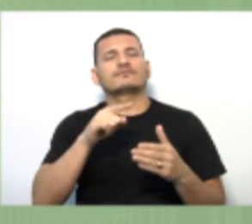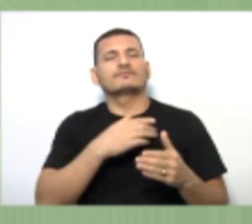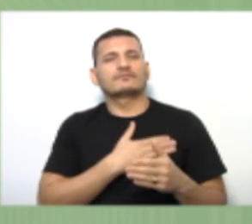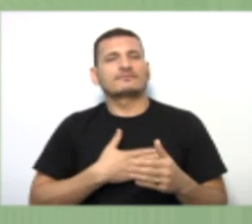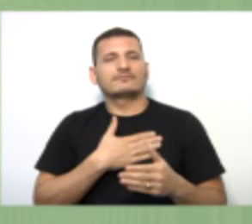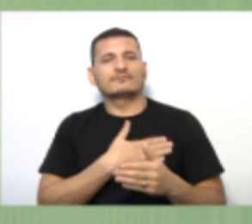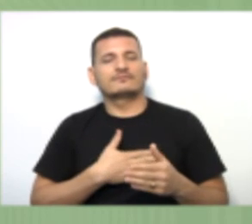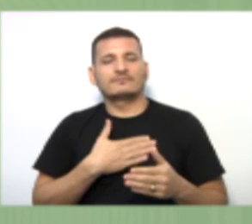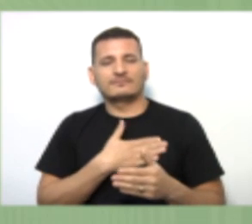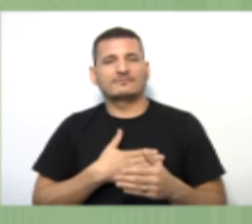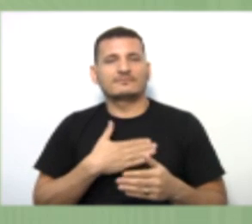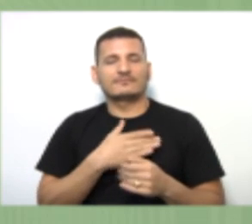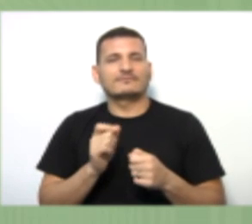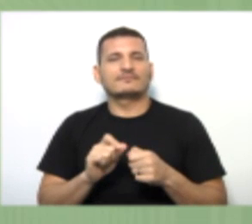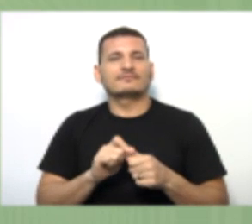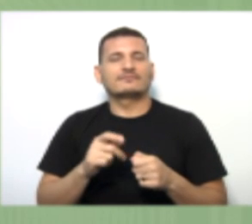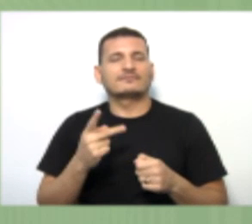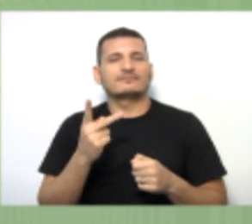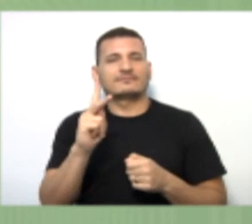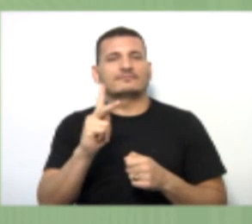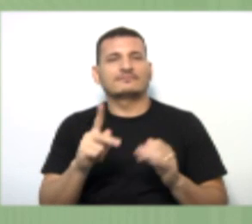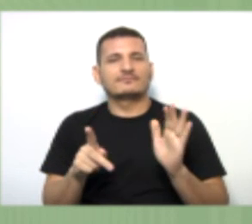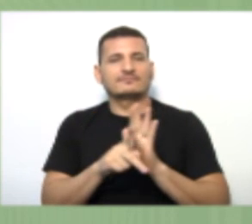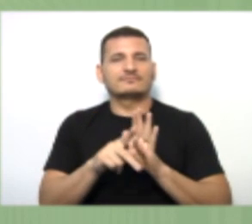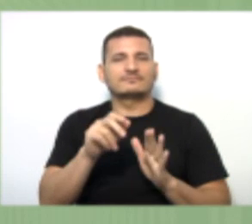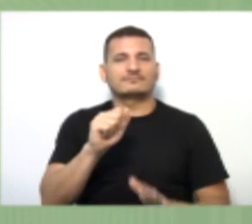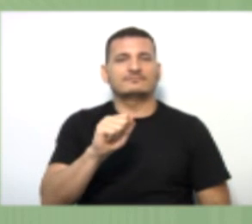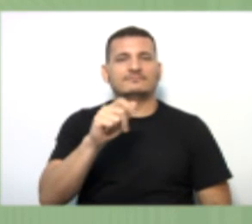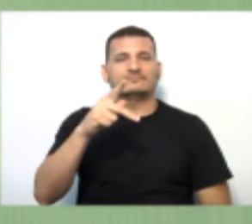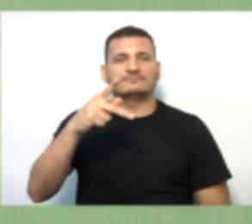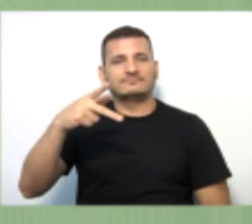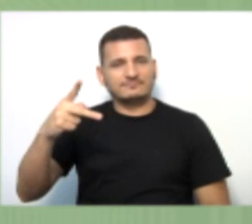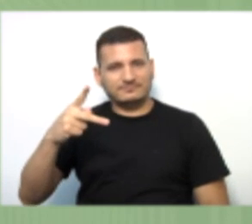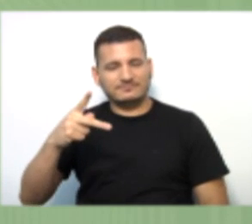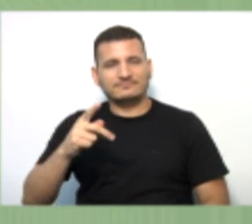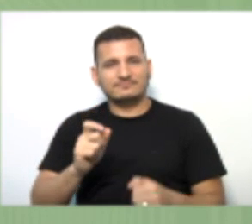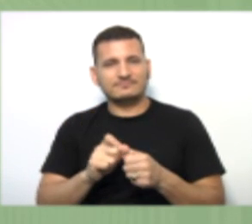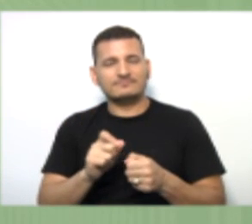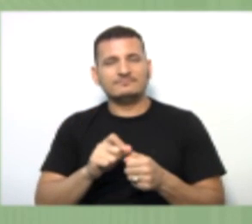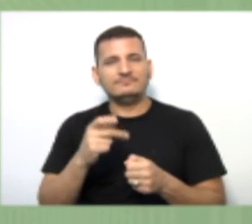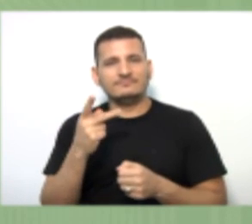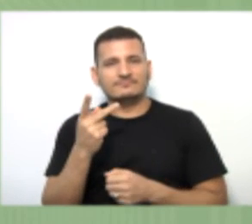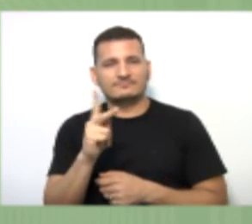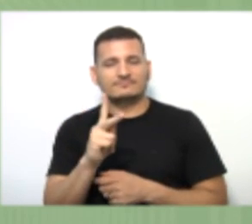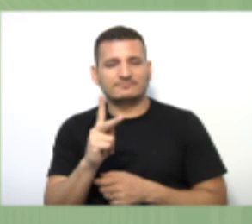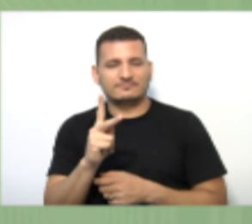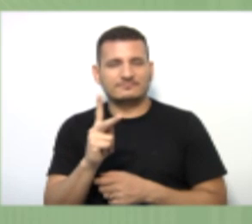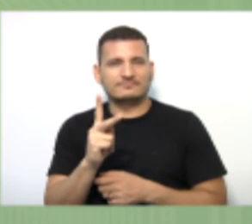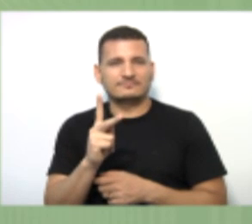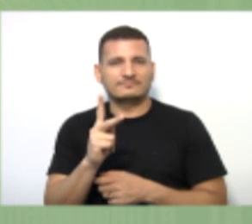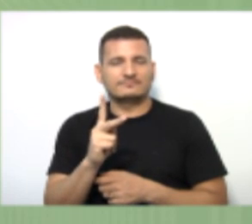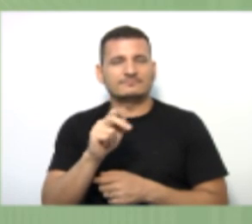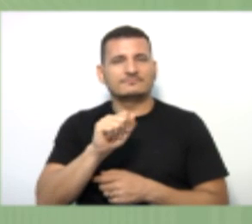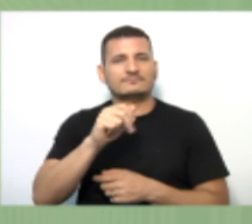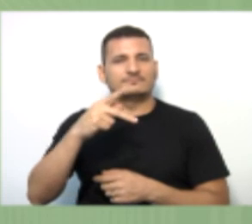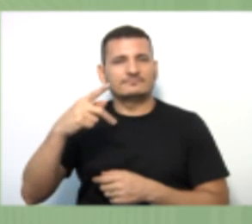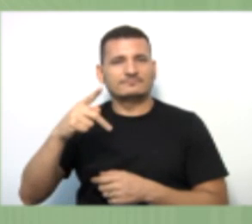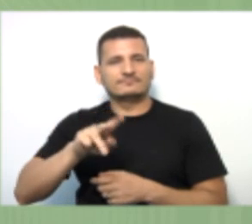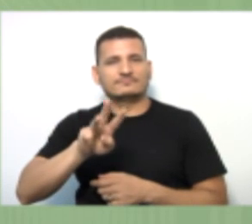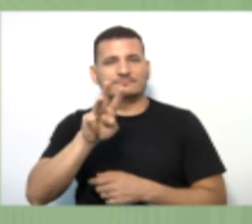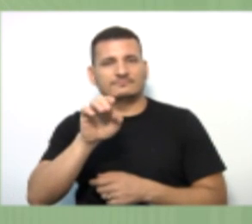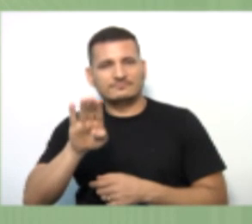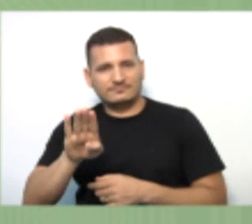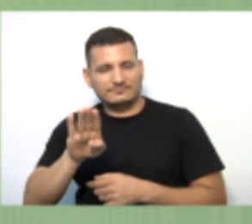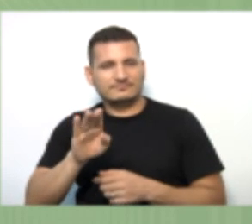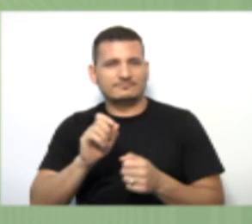gostaria de fazer o seu próprio aplicativo, gostaria de fazer um aplicativo web,